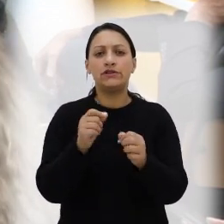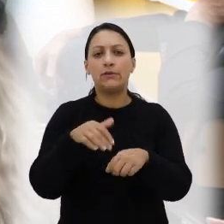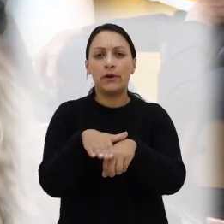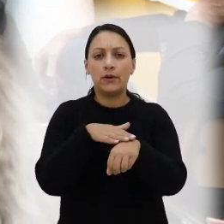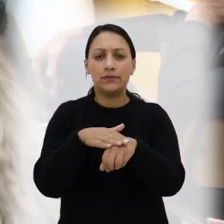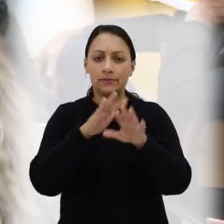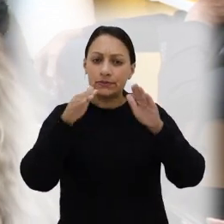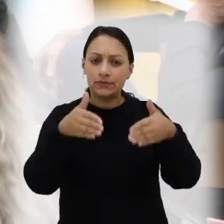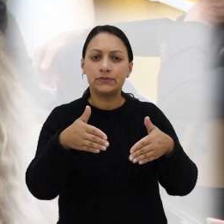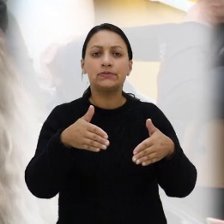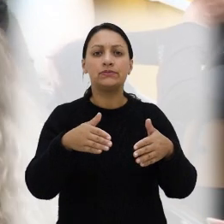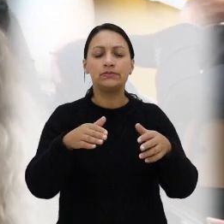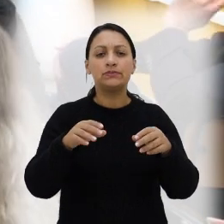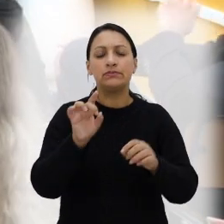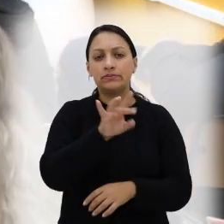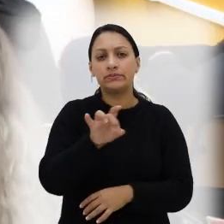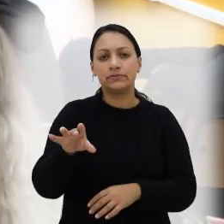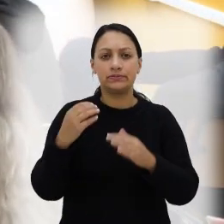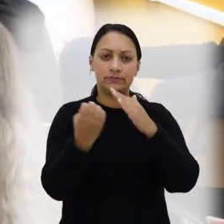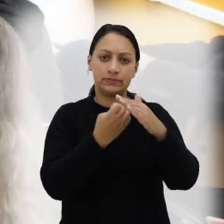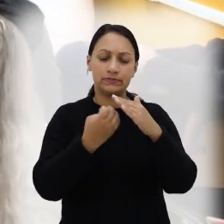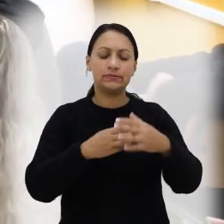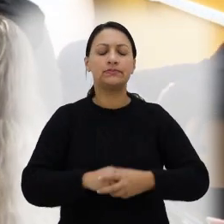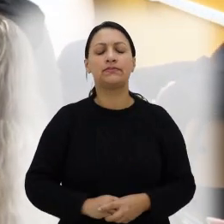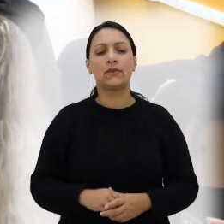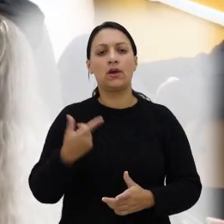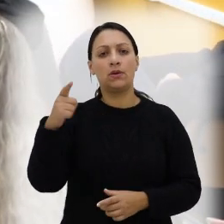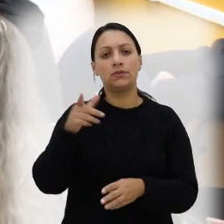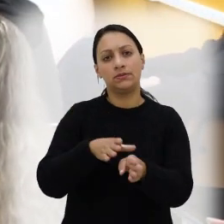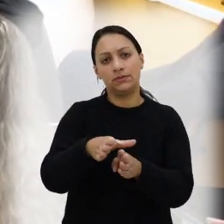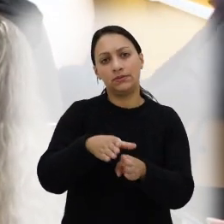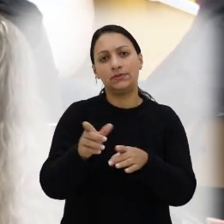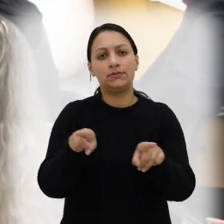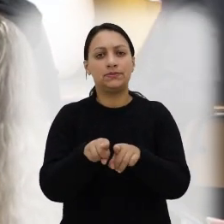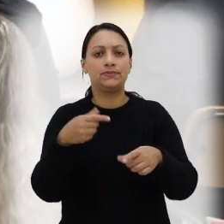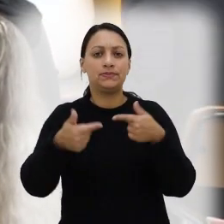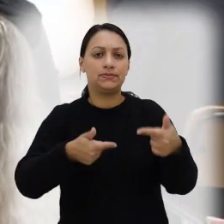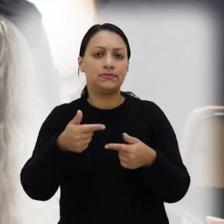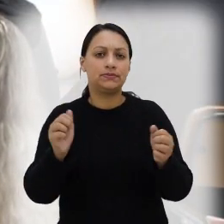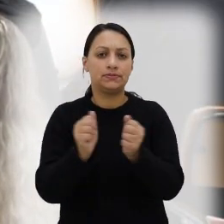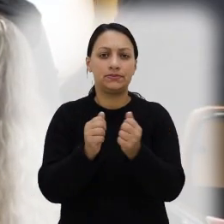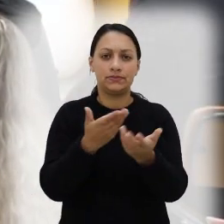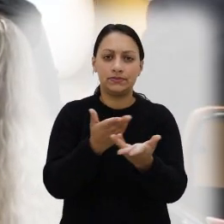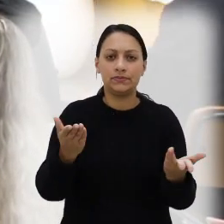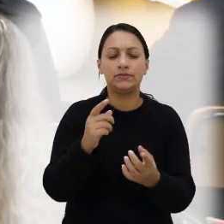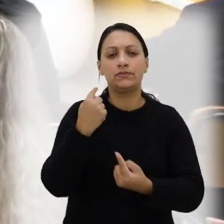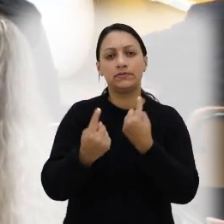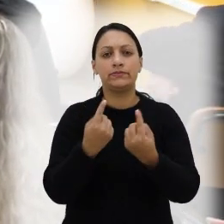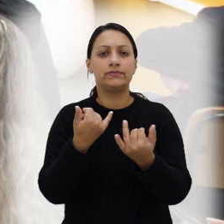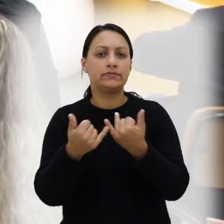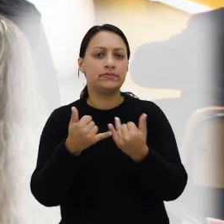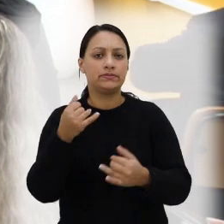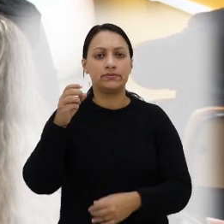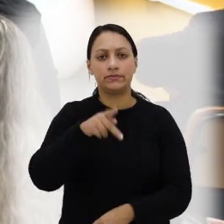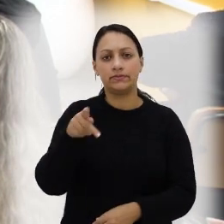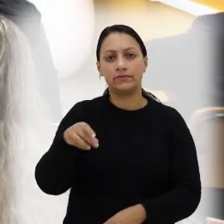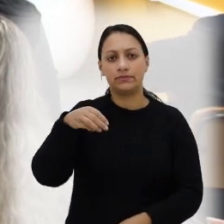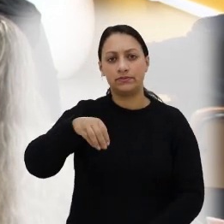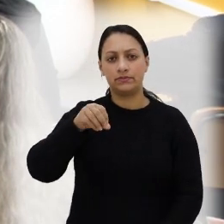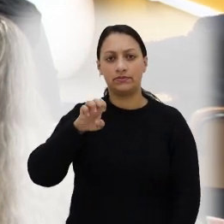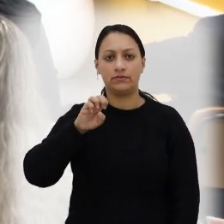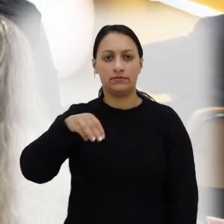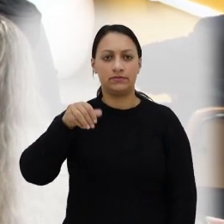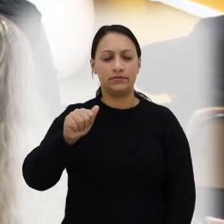bem específica para cada empresa. E tem outros mentores que vão trabalhar com vocês em alguns, né? Por exemplo, o Prof. Moema tem validação